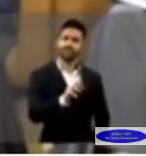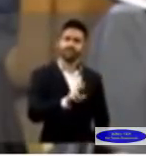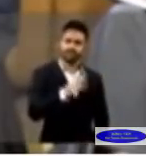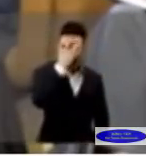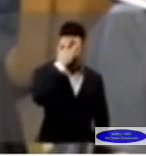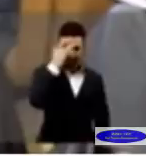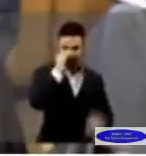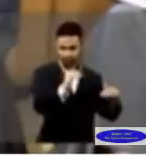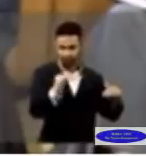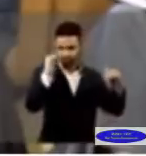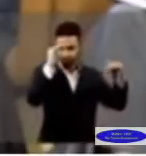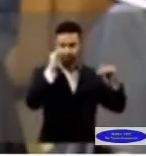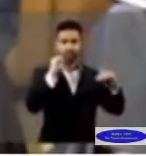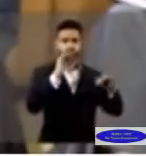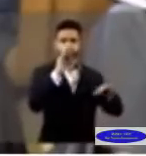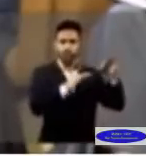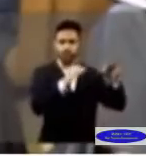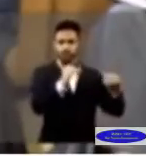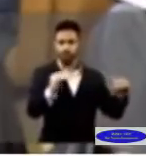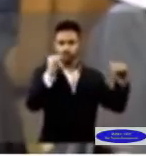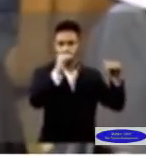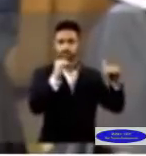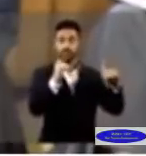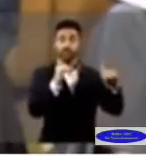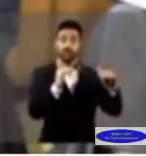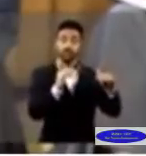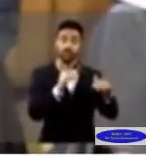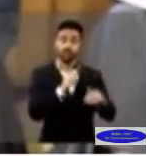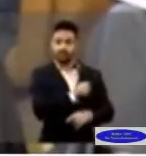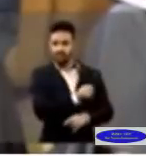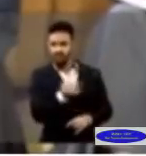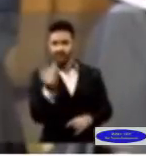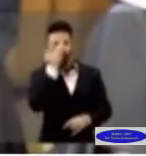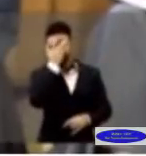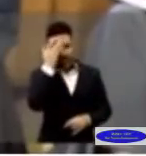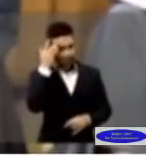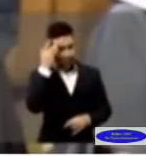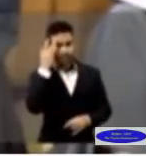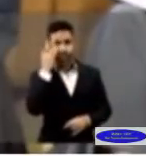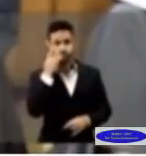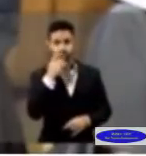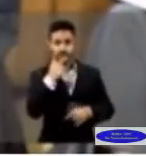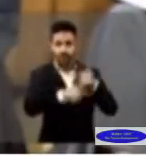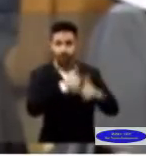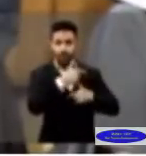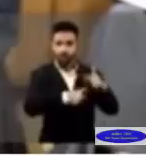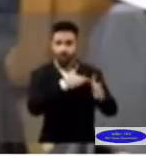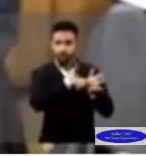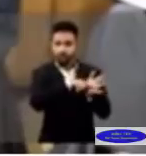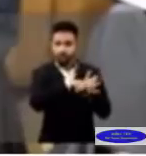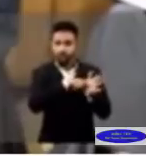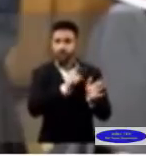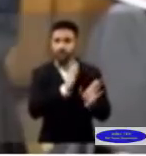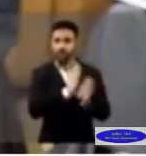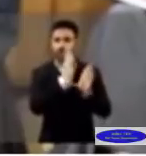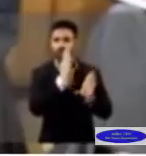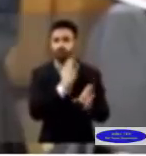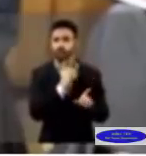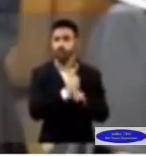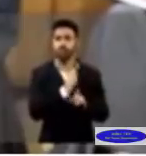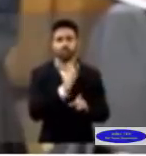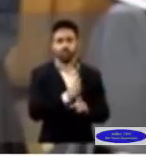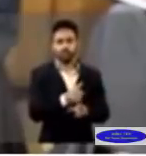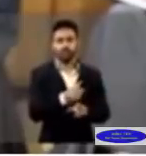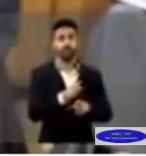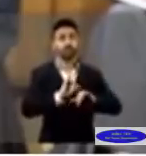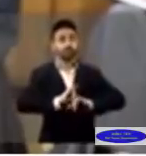Antagonista, no último dia 9 de março, onde um procurador da República da Força-Tarefa da Lava Jato